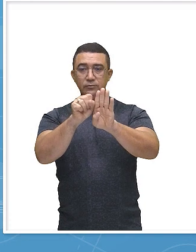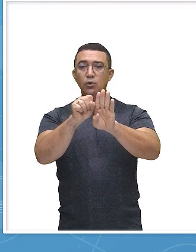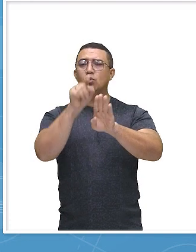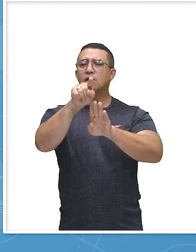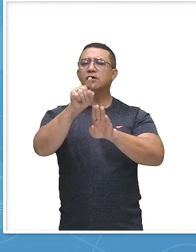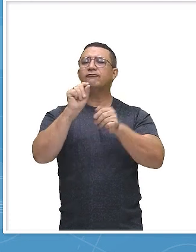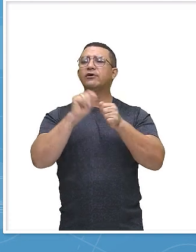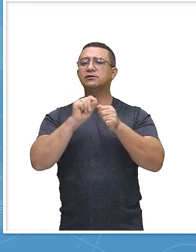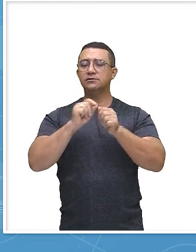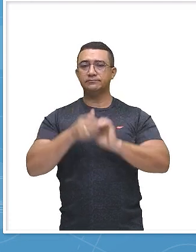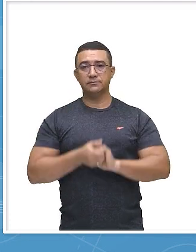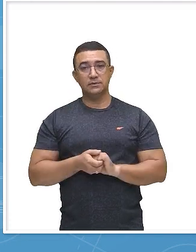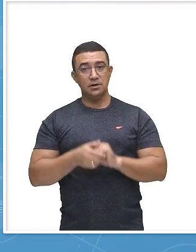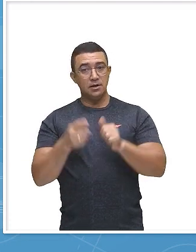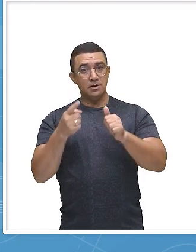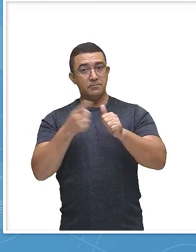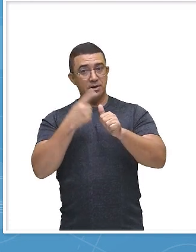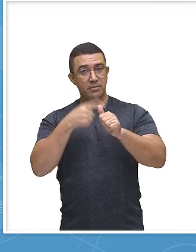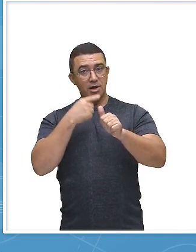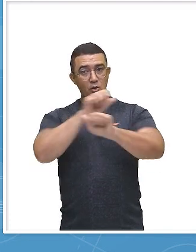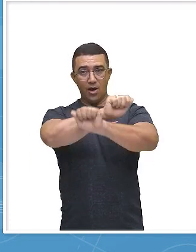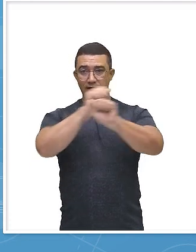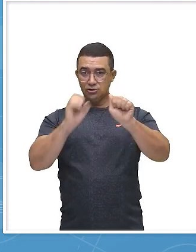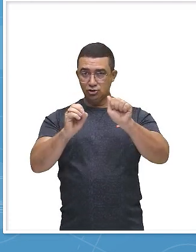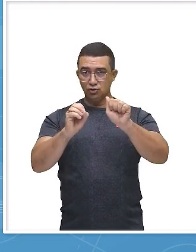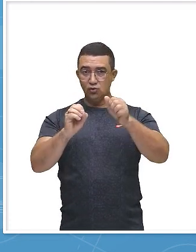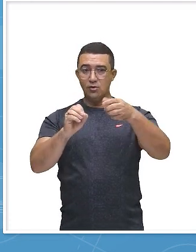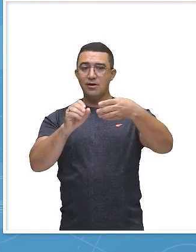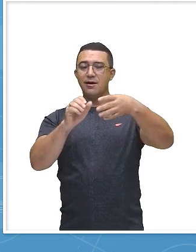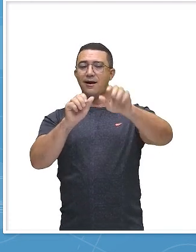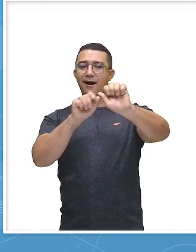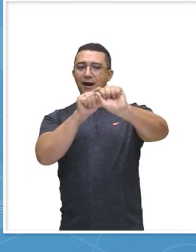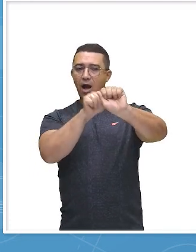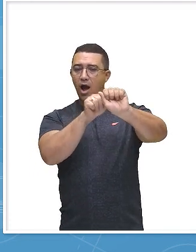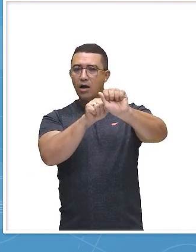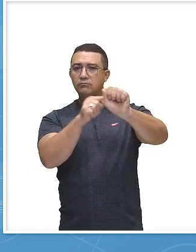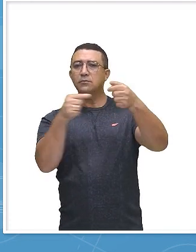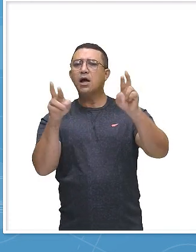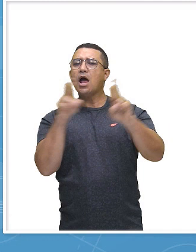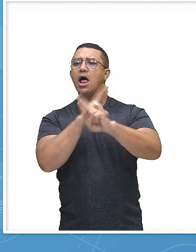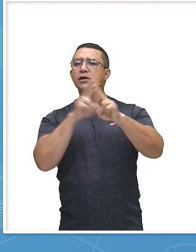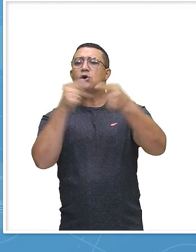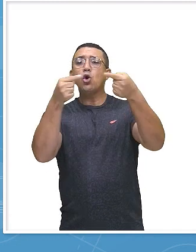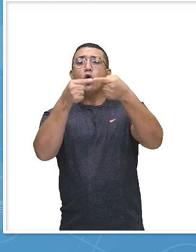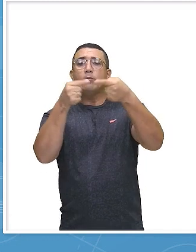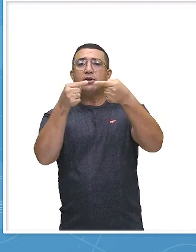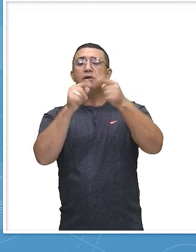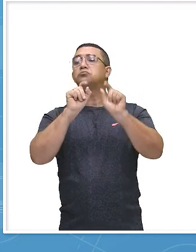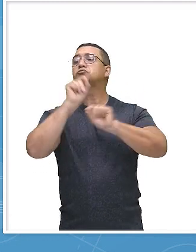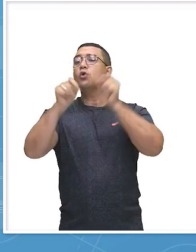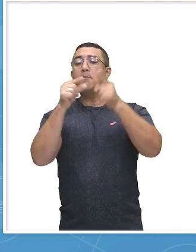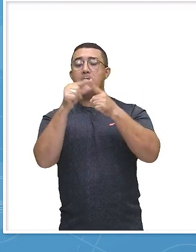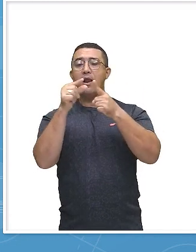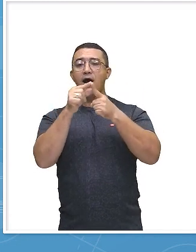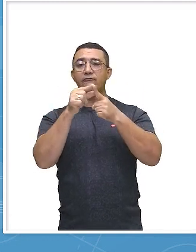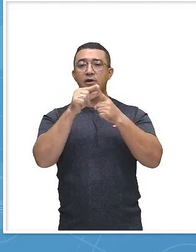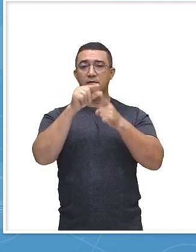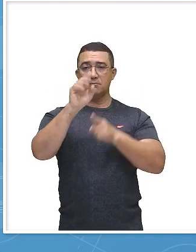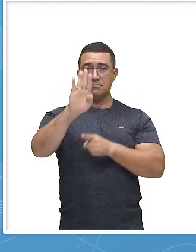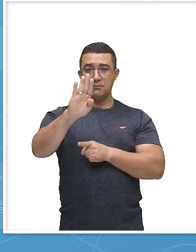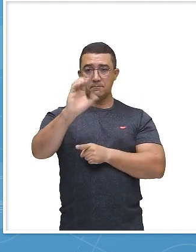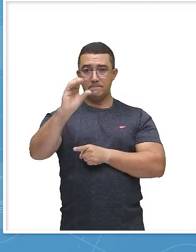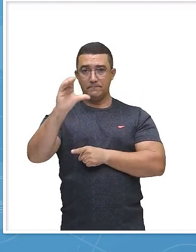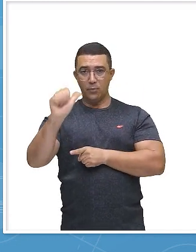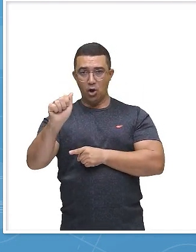fazer? Esse primeiro artigo, este aqui, né? Ele vai se relacionar a que palavra? Já mostramos para você que ele se relaciona à